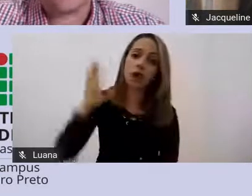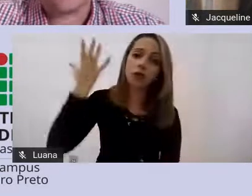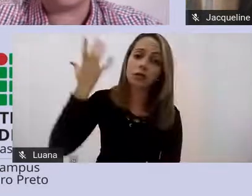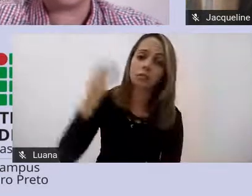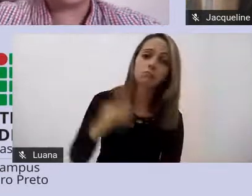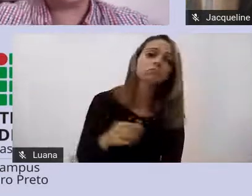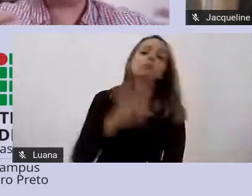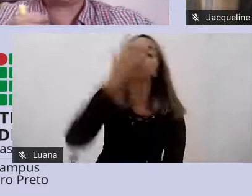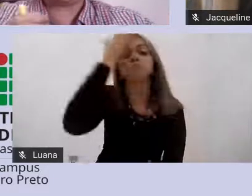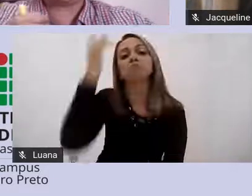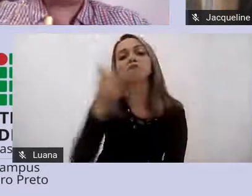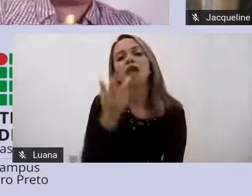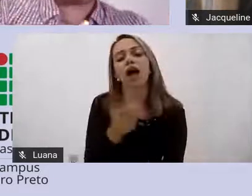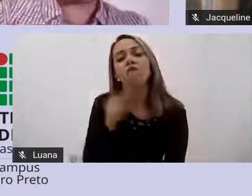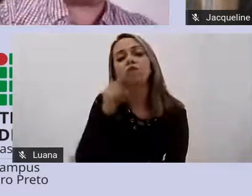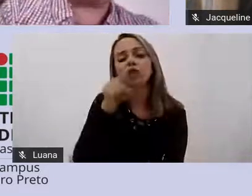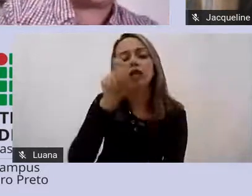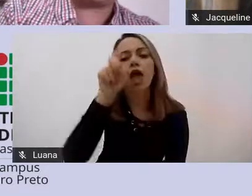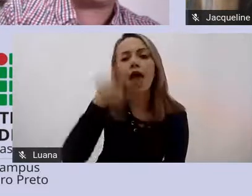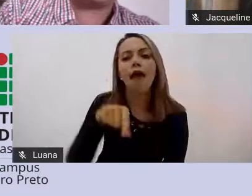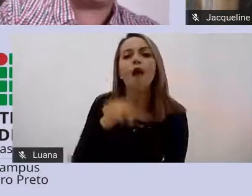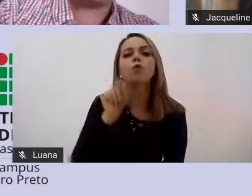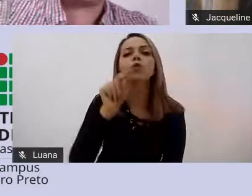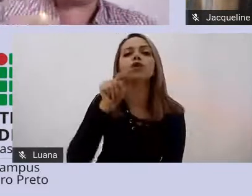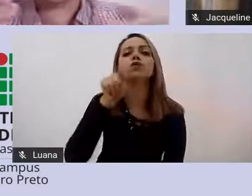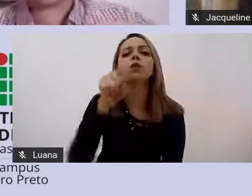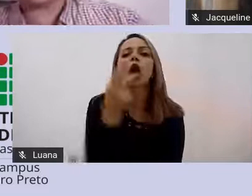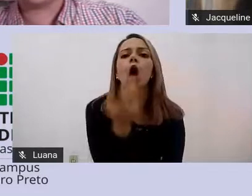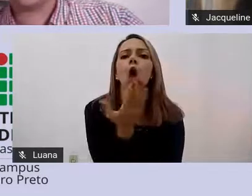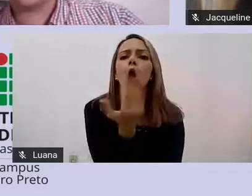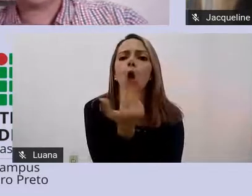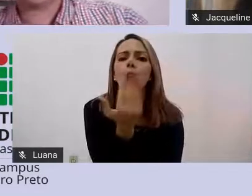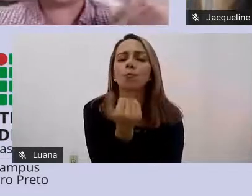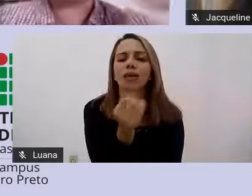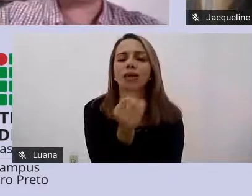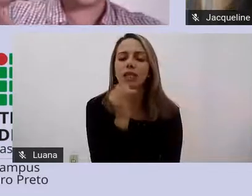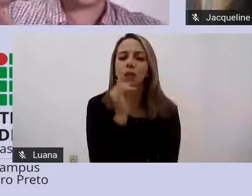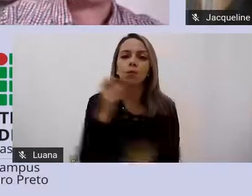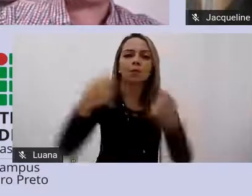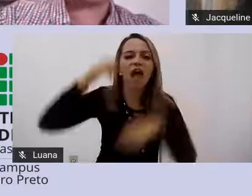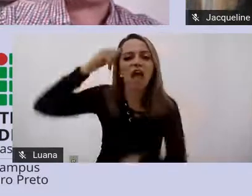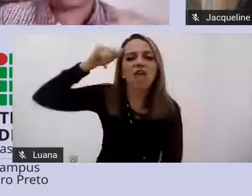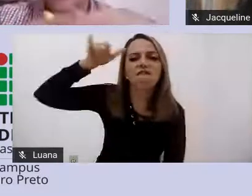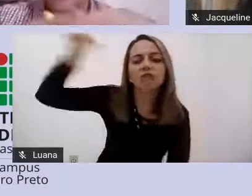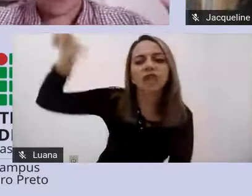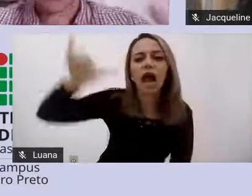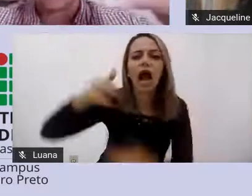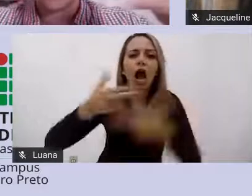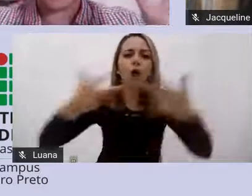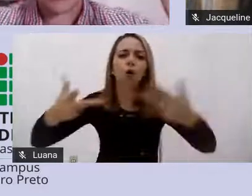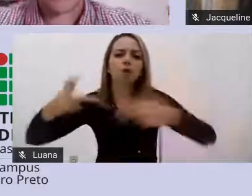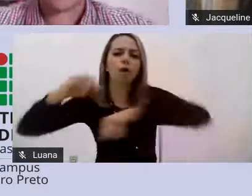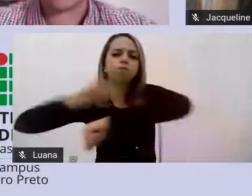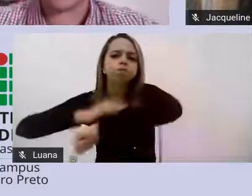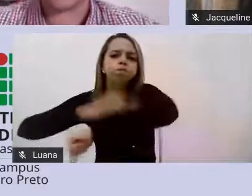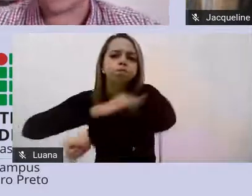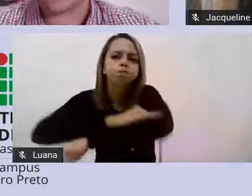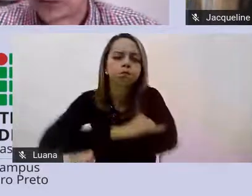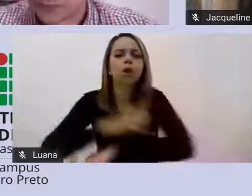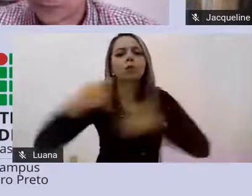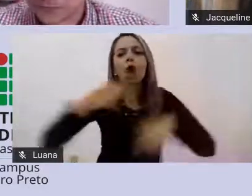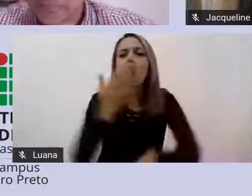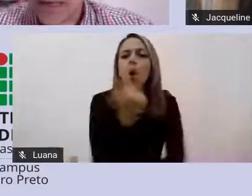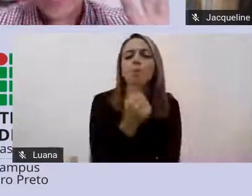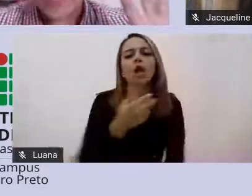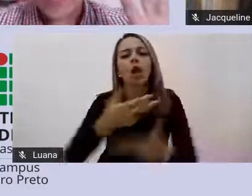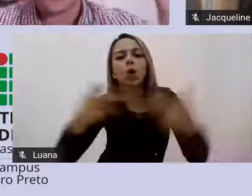você come, então você tem que se privar do glúten ou colocar o glúten, você come diet, enfim, é uma discussão que já daria um outro